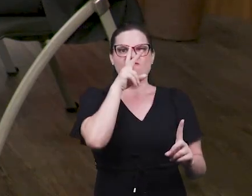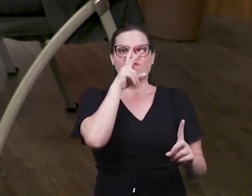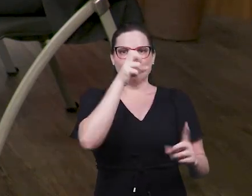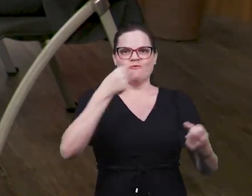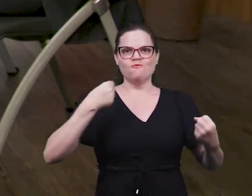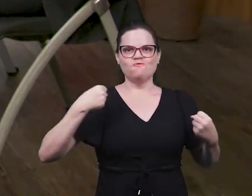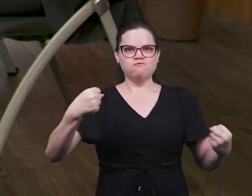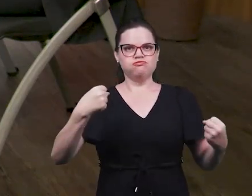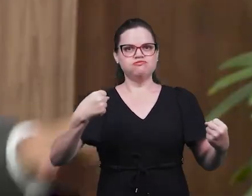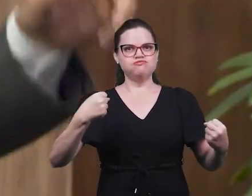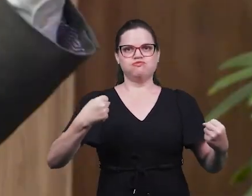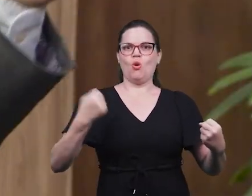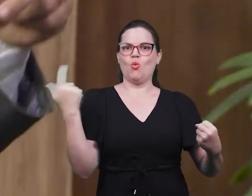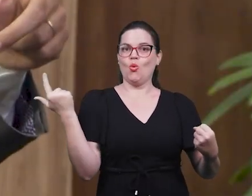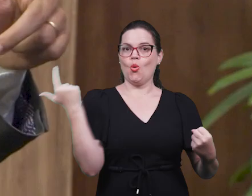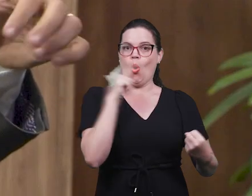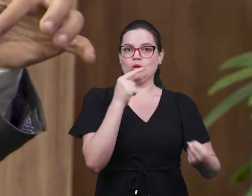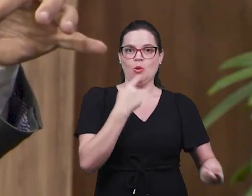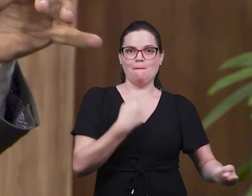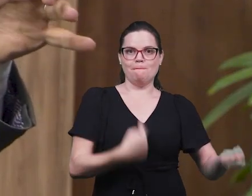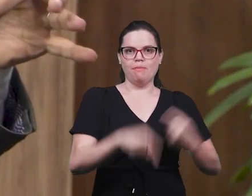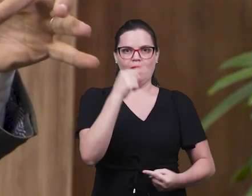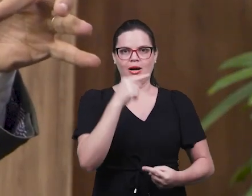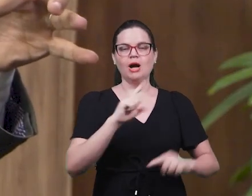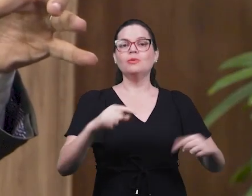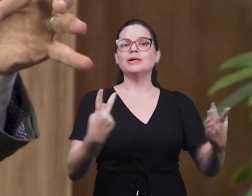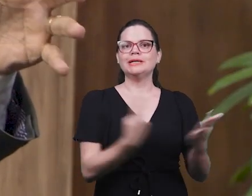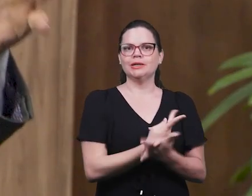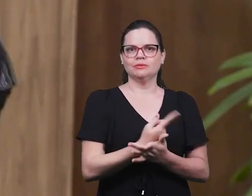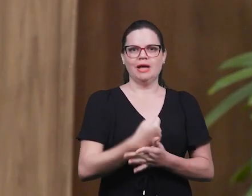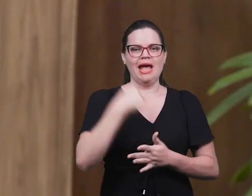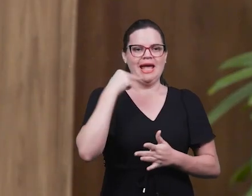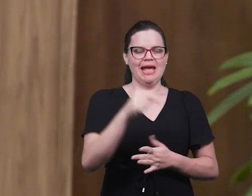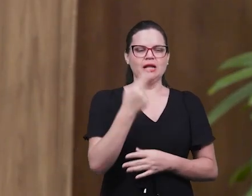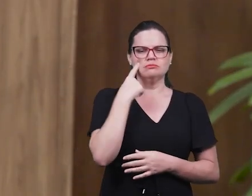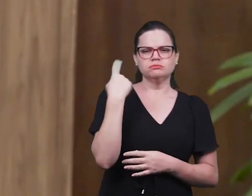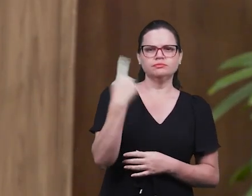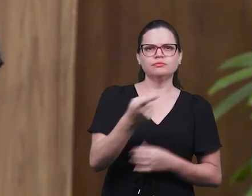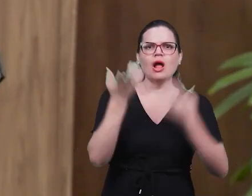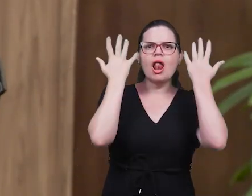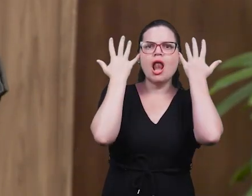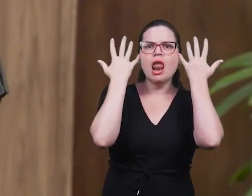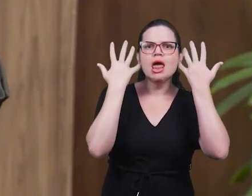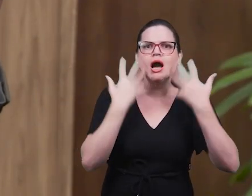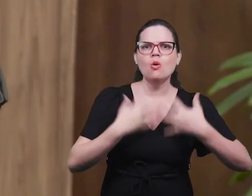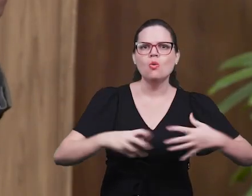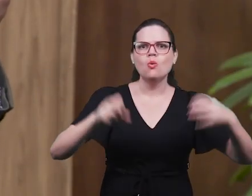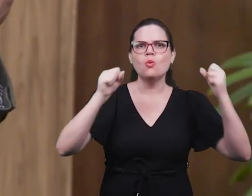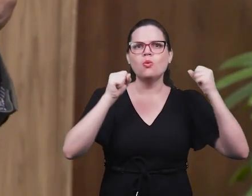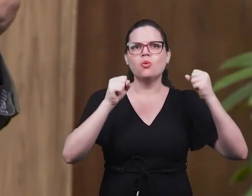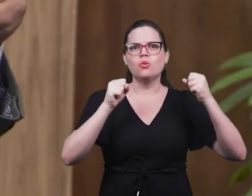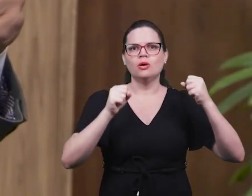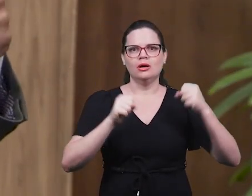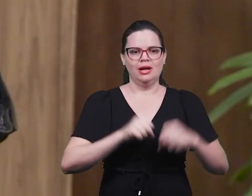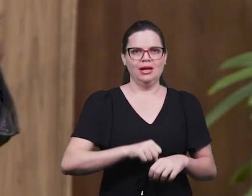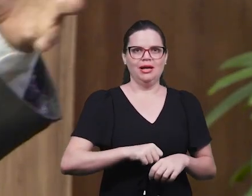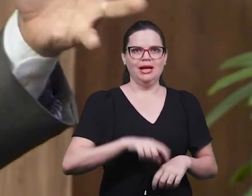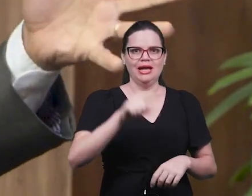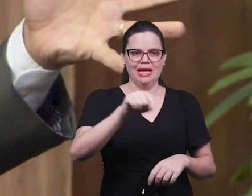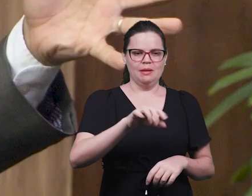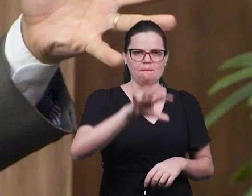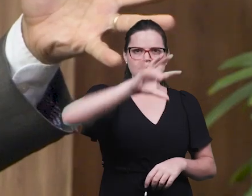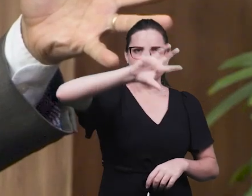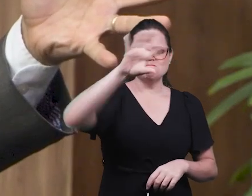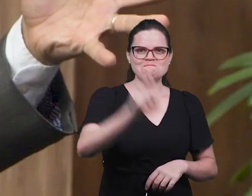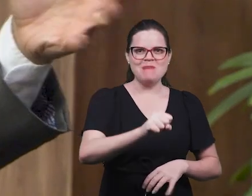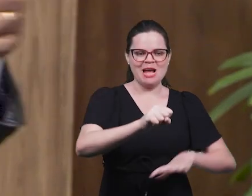fazer. E nessa ocasião, ele toma um leão e ele mata esse leão, a Bíblia diz, como aquele que fere um